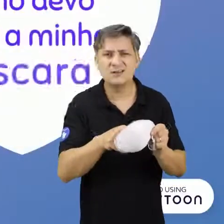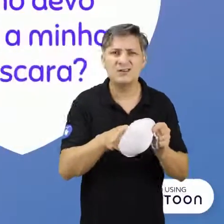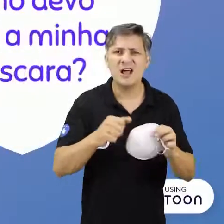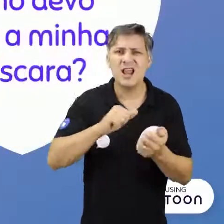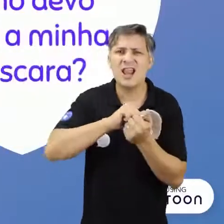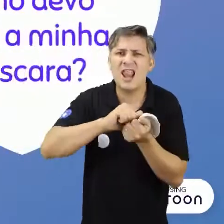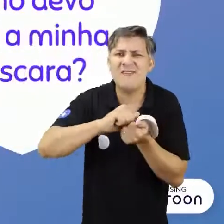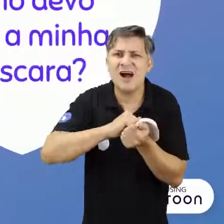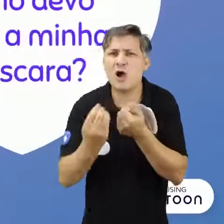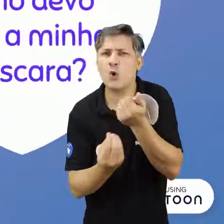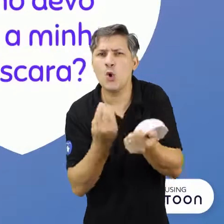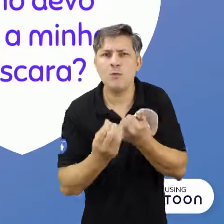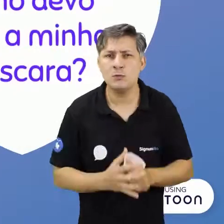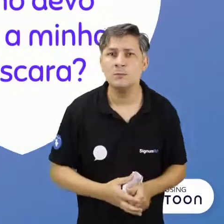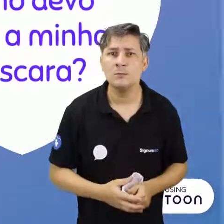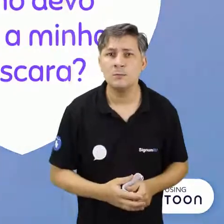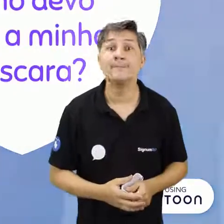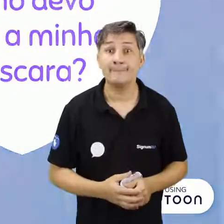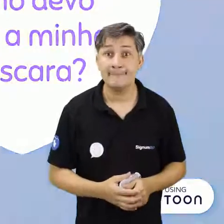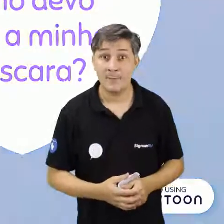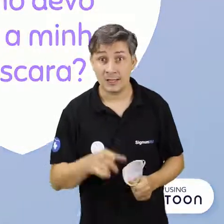Como devo lavar a minha máscara?